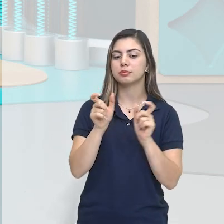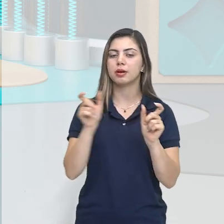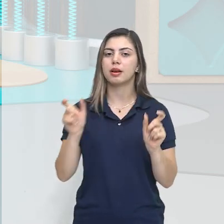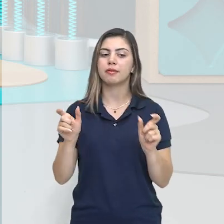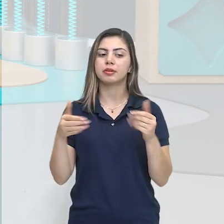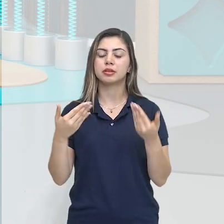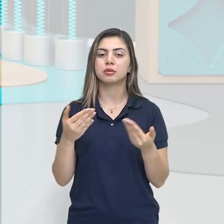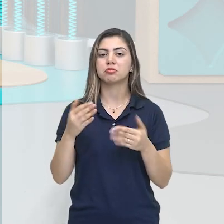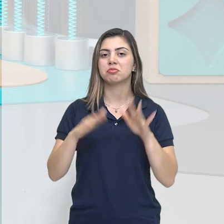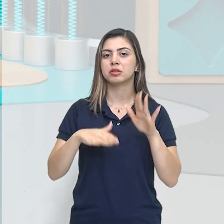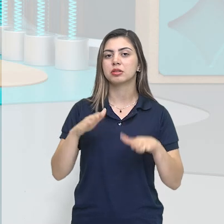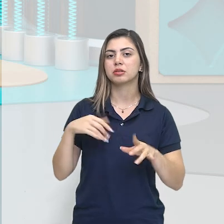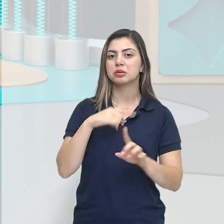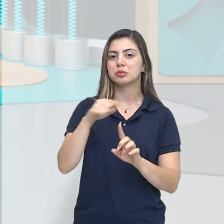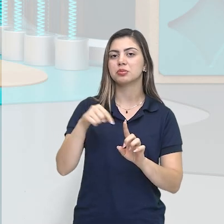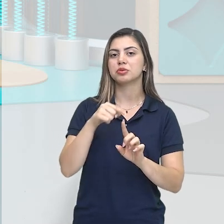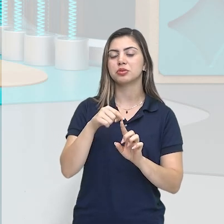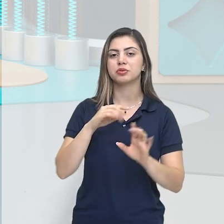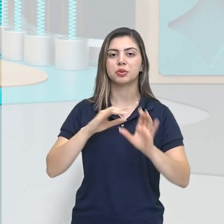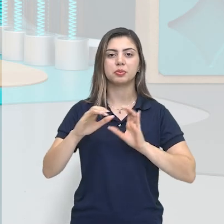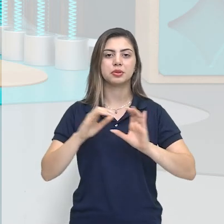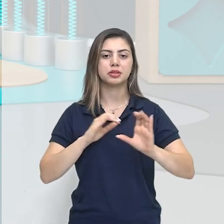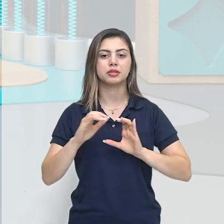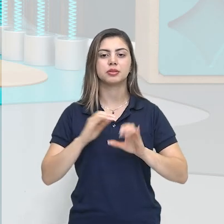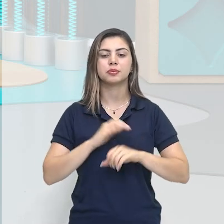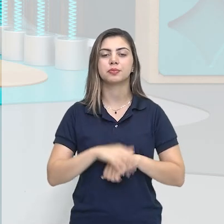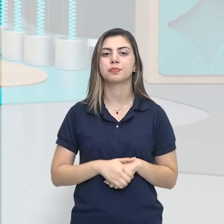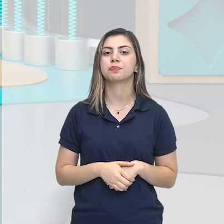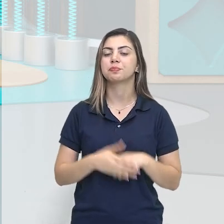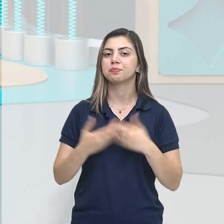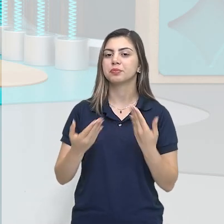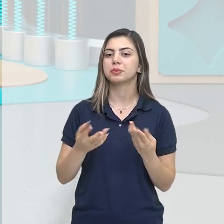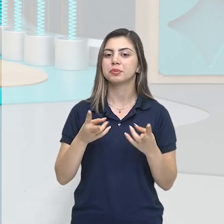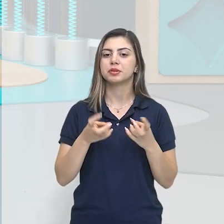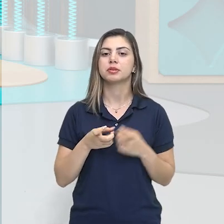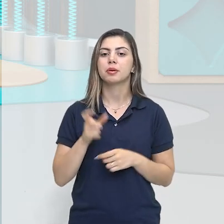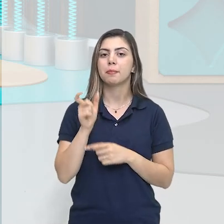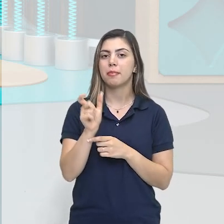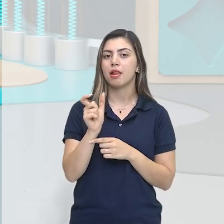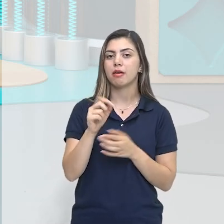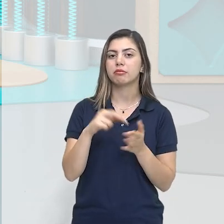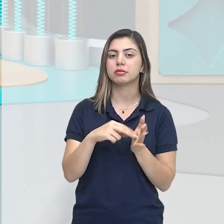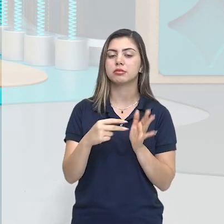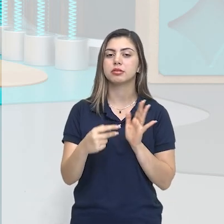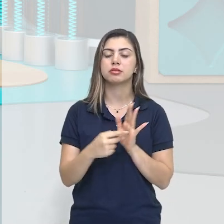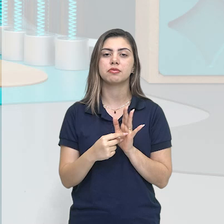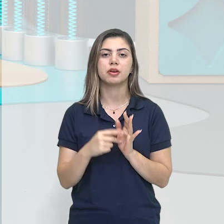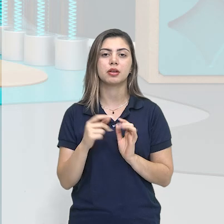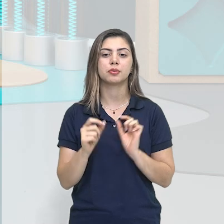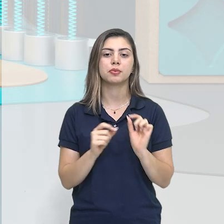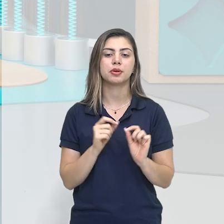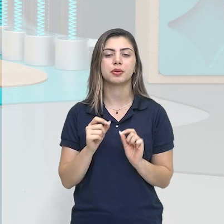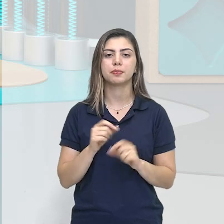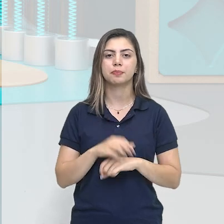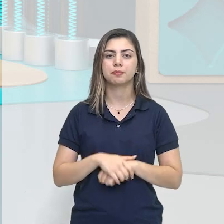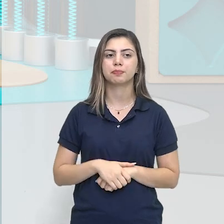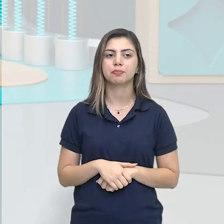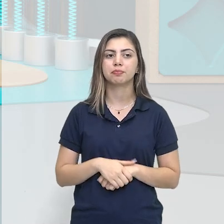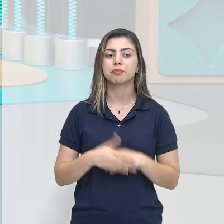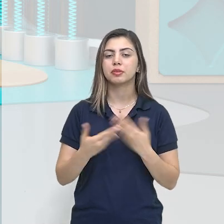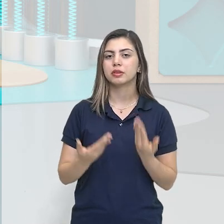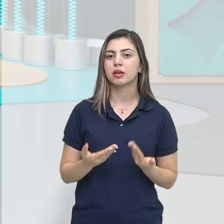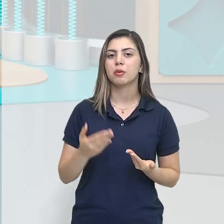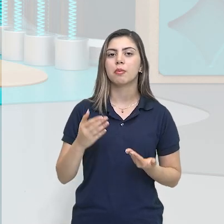com a intenção comunicativa. Então, esses efeitos de sentido, turmas, ele depende, né, do uso